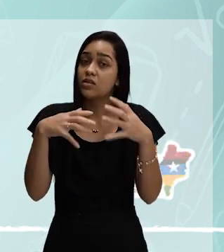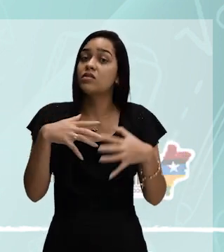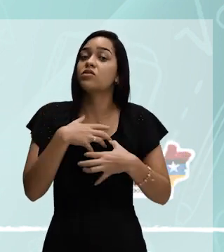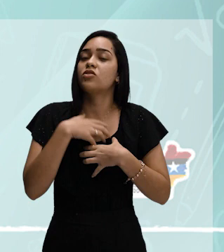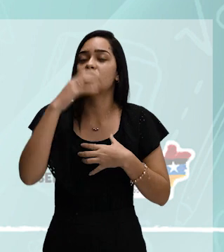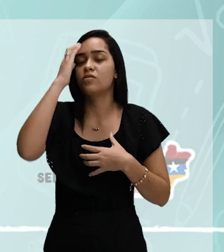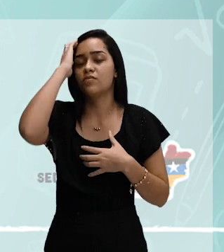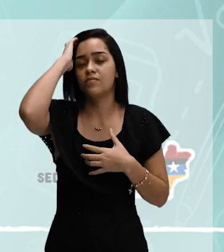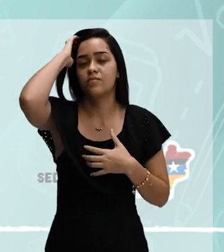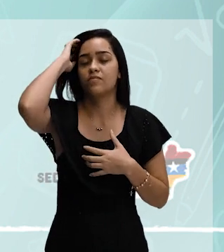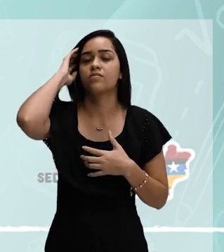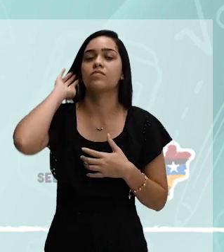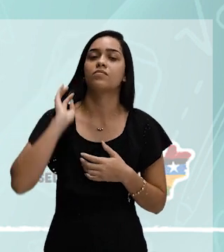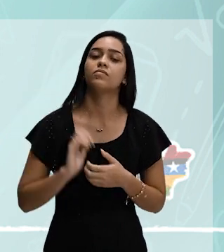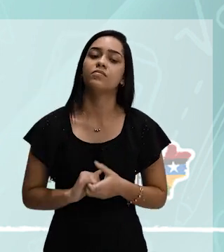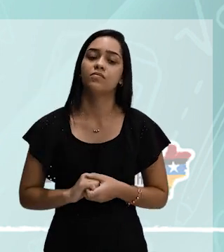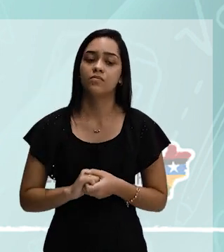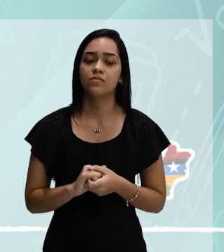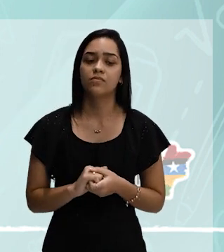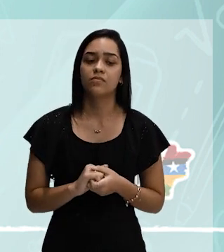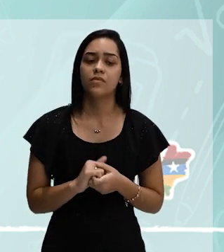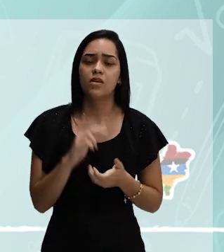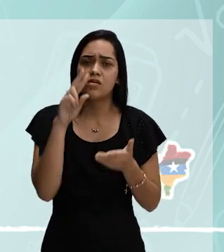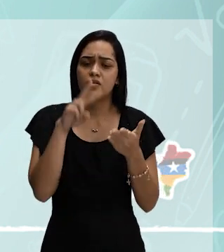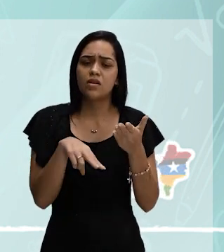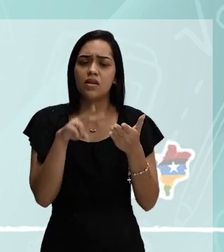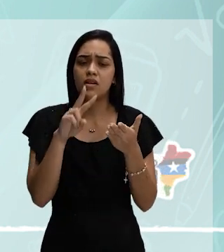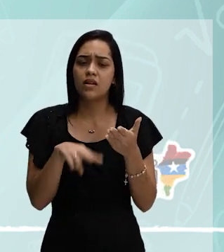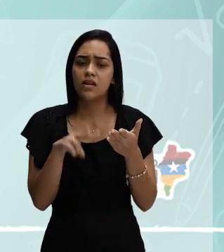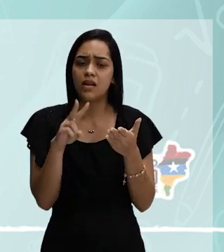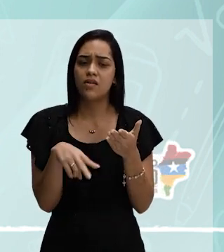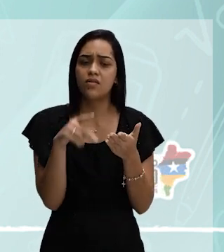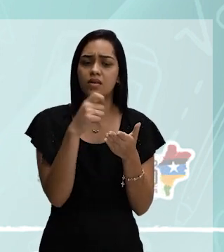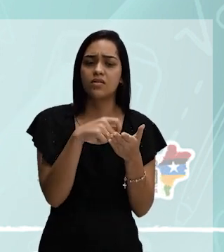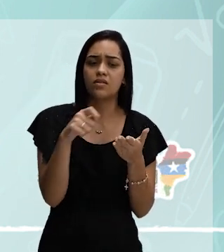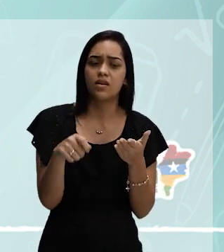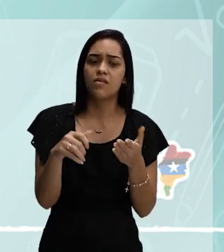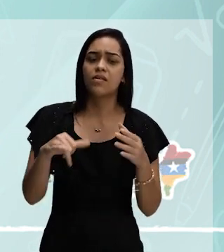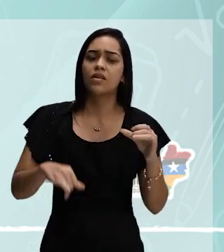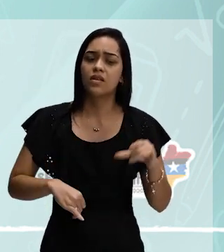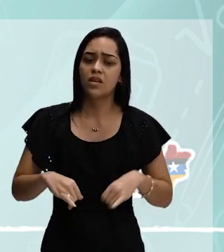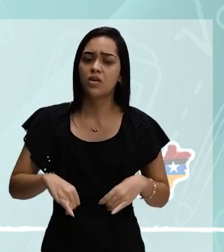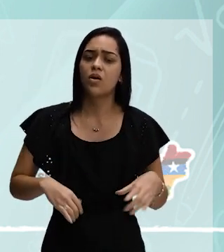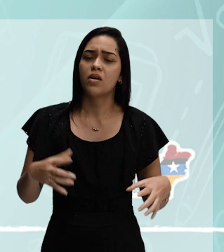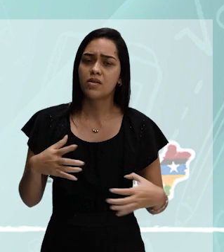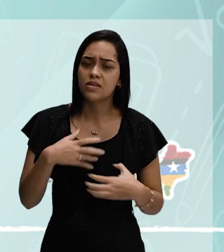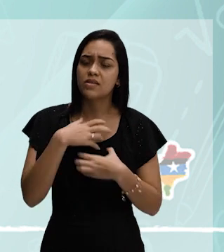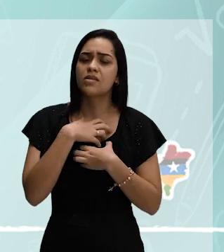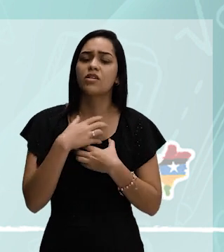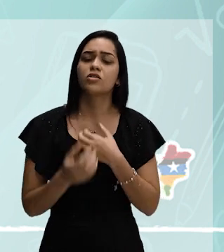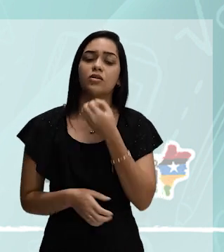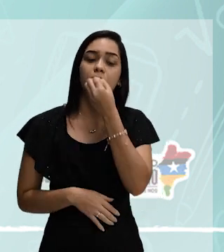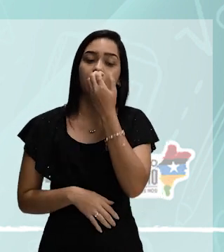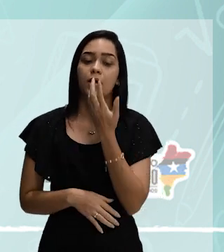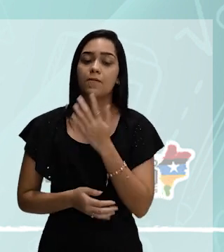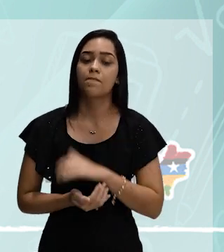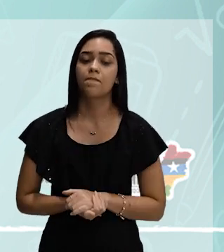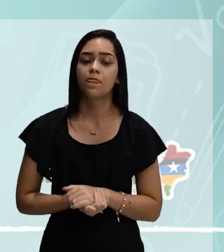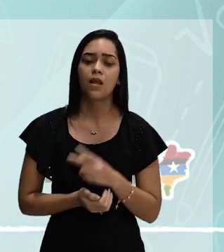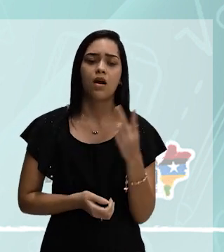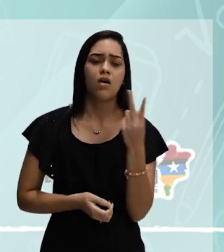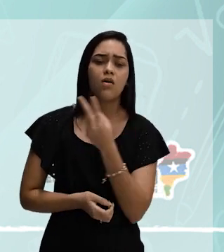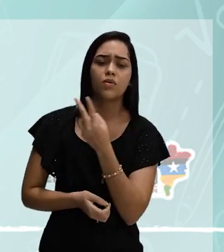deveras sente. E os que leem o que escreve, na dor lida, sentem